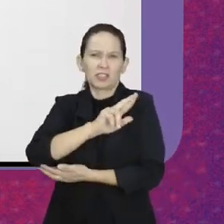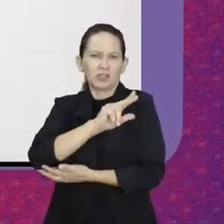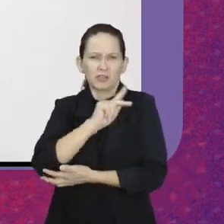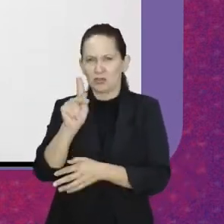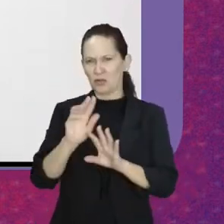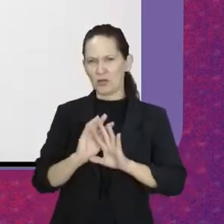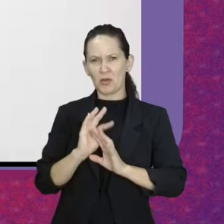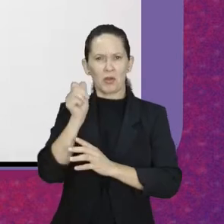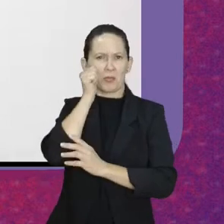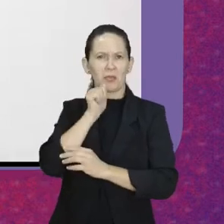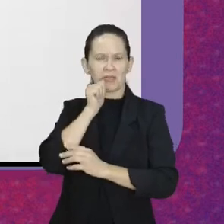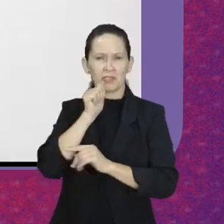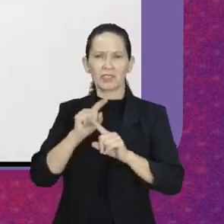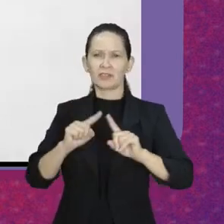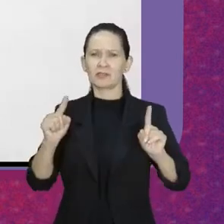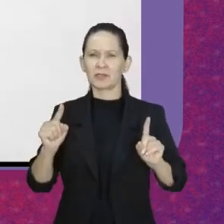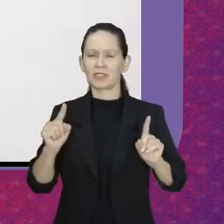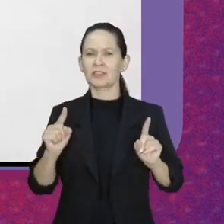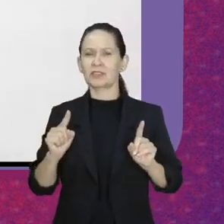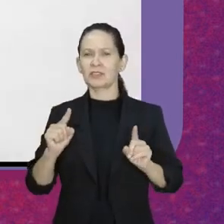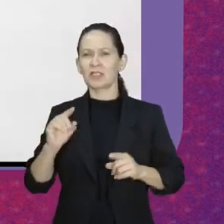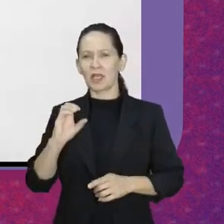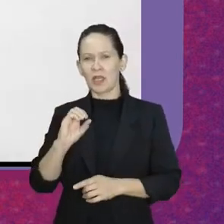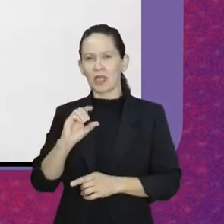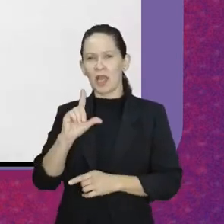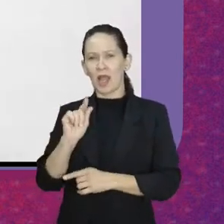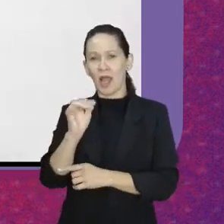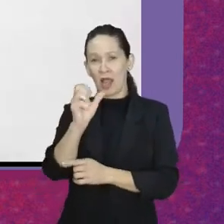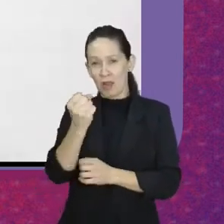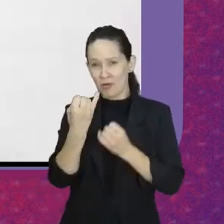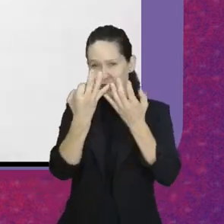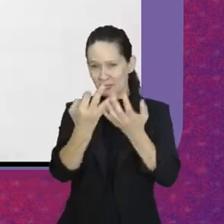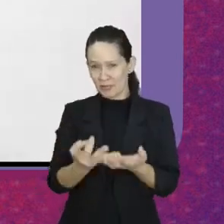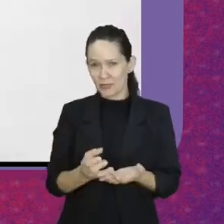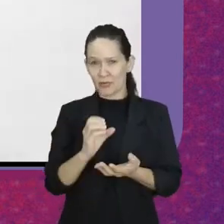Olga. Então, eu acho que nada mais